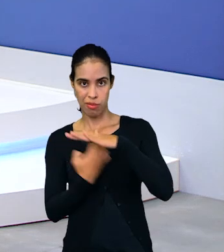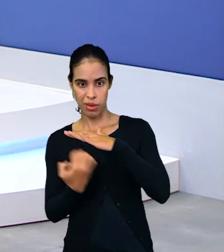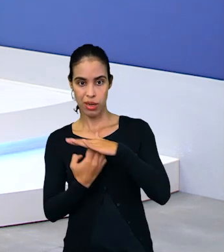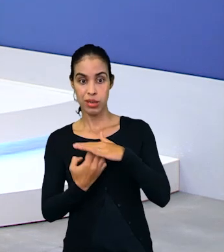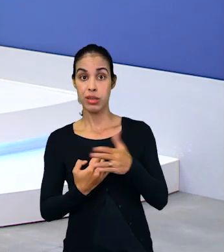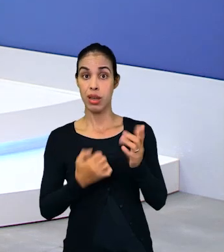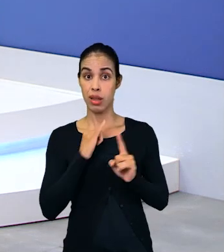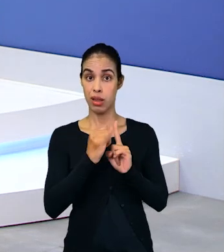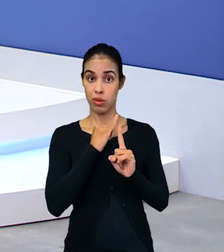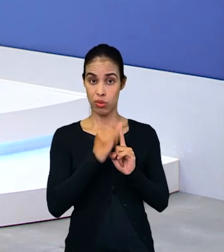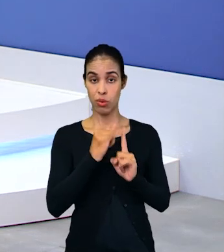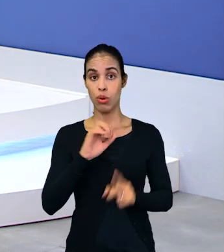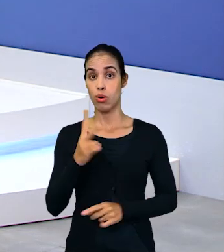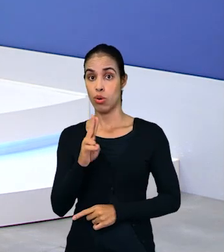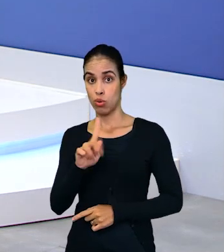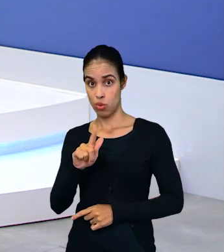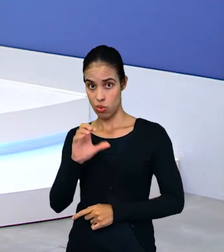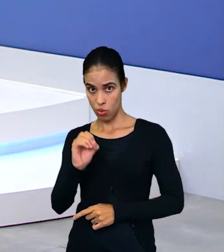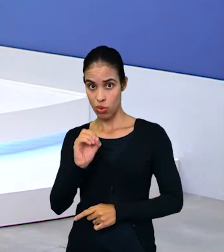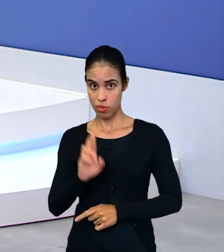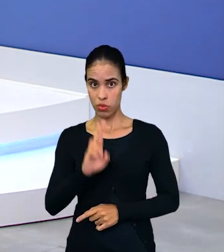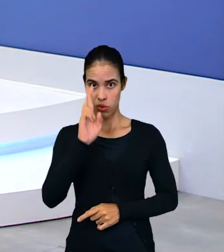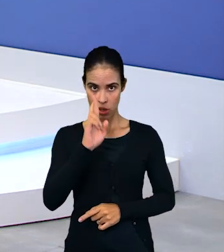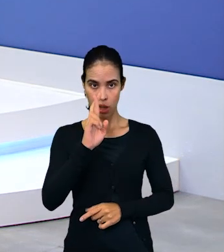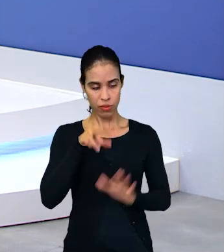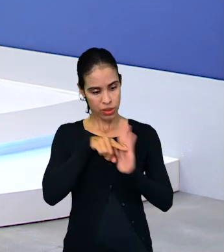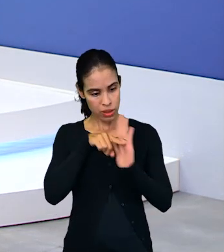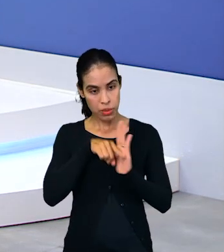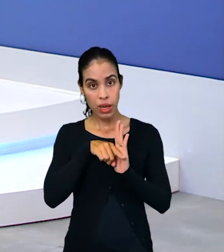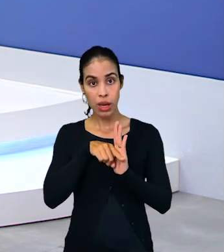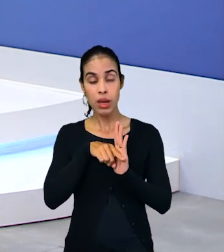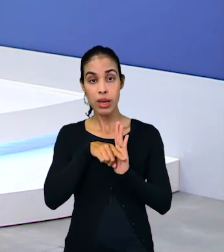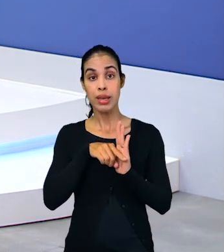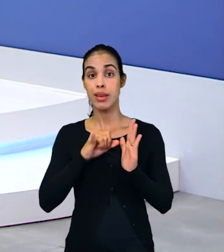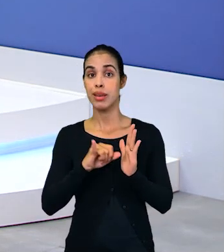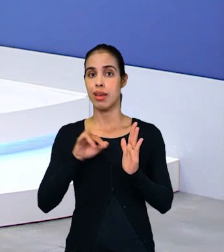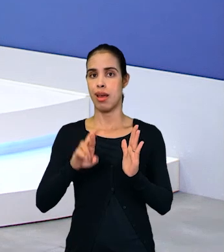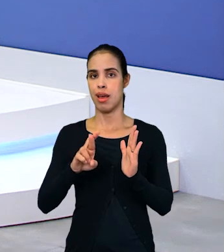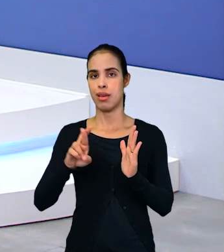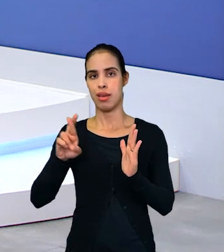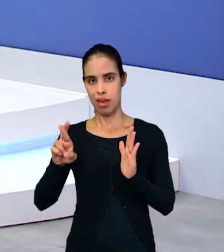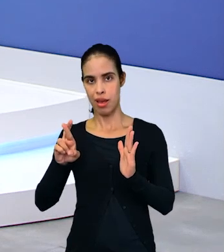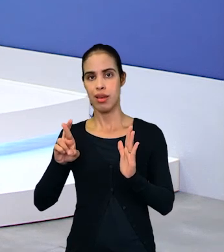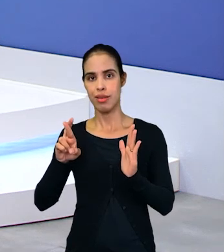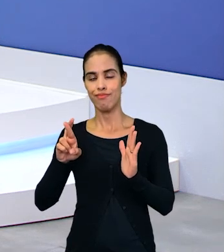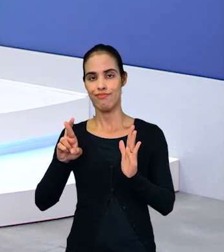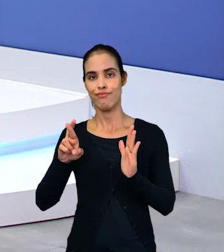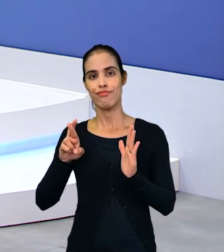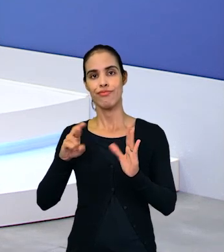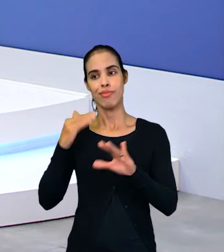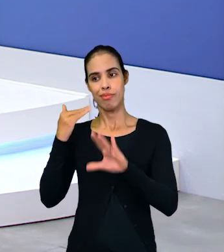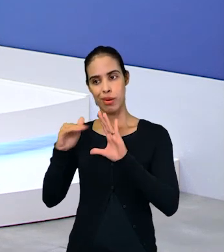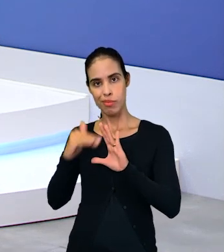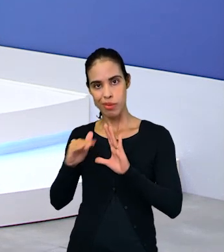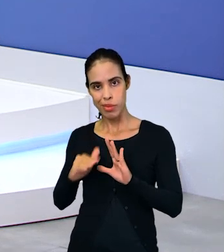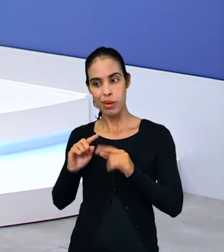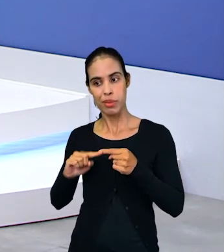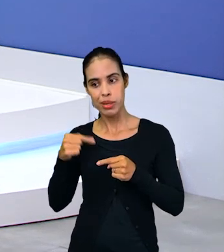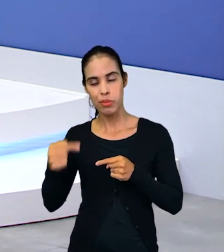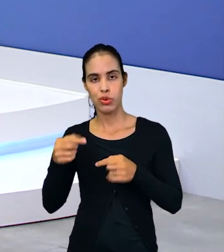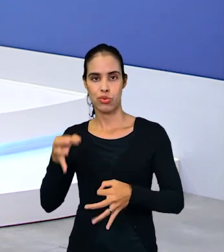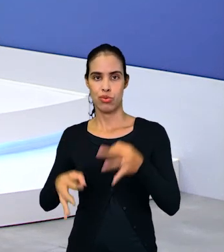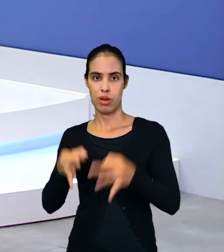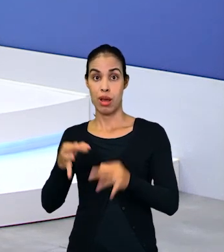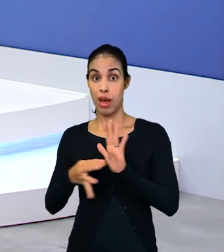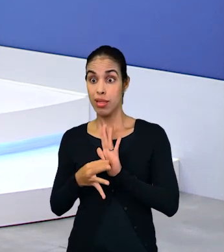assuntos fazem parte de processos da relatoria do ministro Hugo Scheuermann e vão ser julgados como incidentes de recursos repetitivos. A